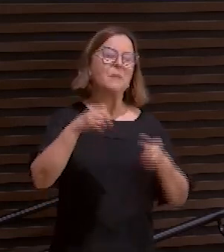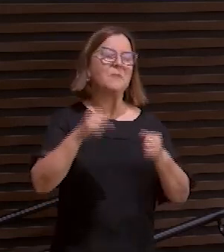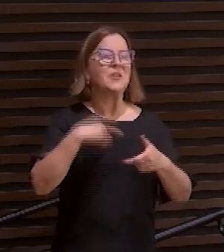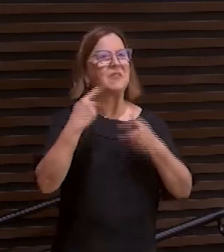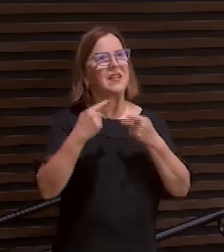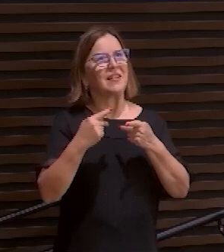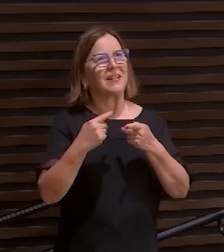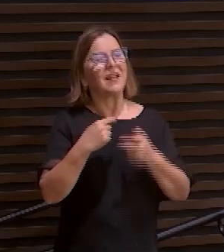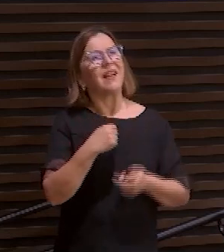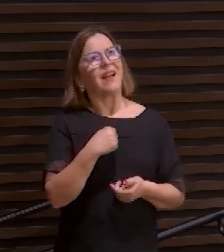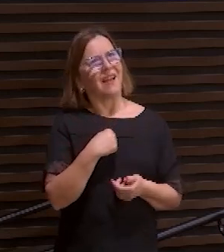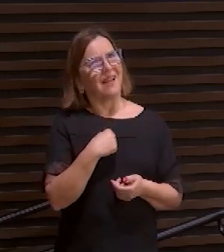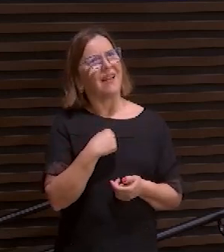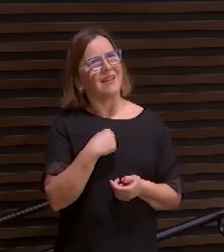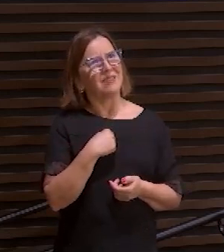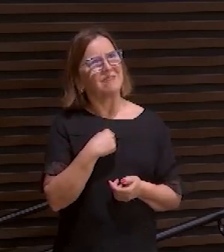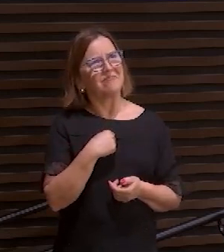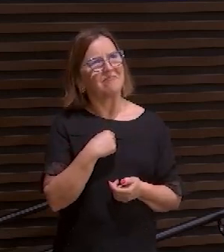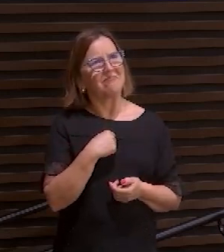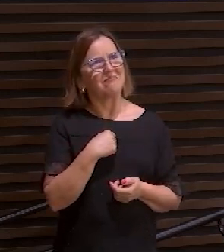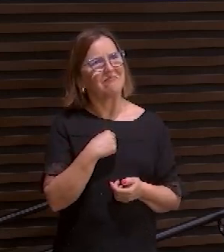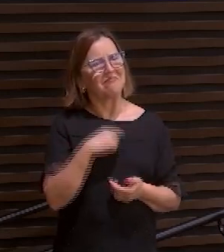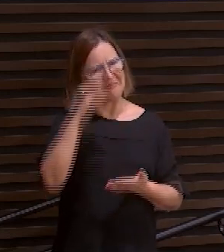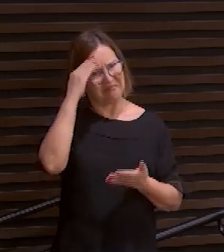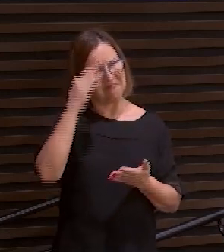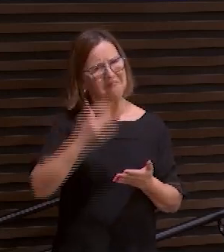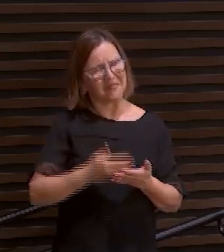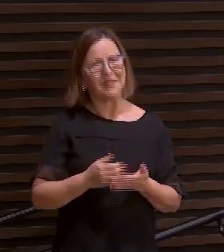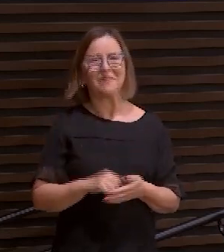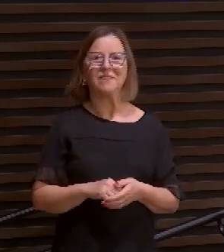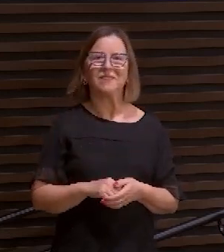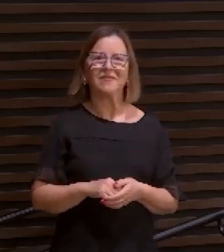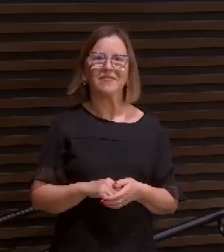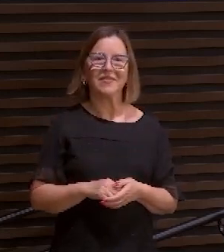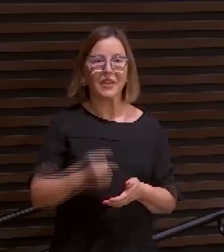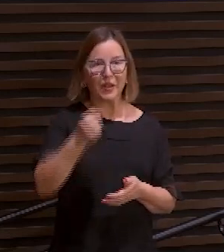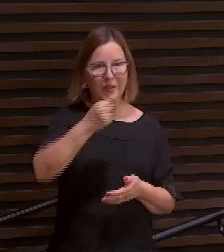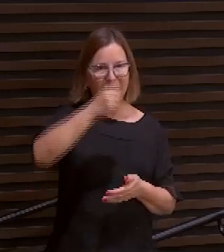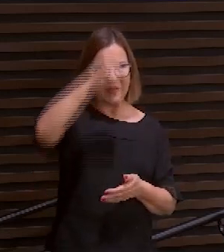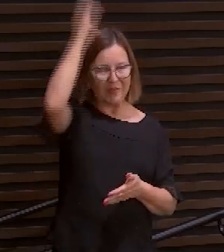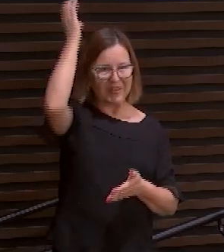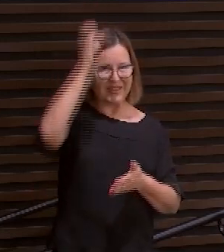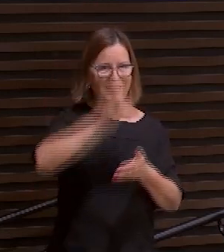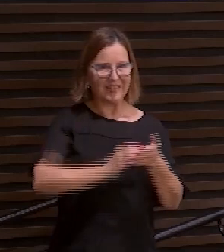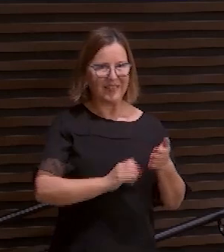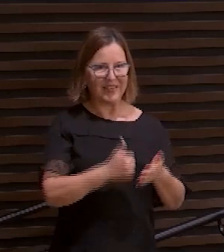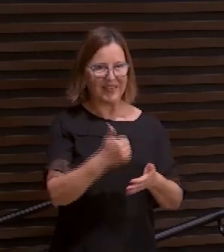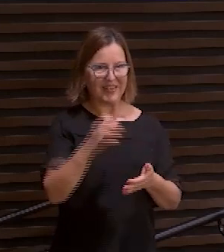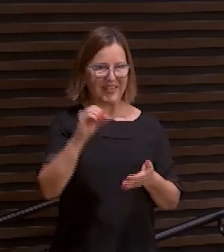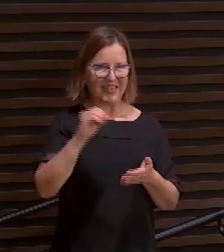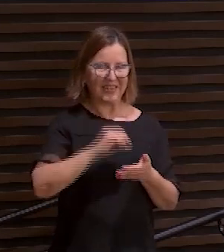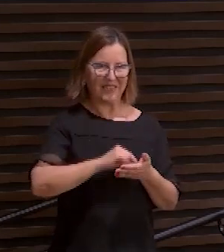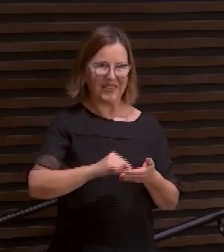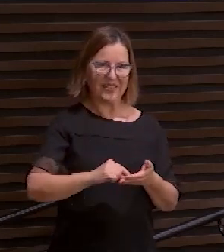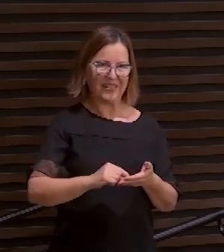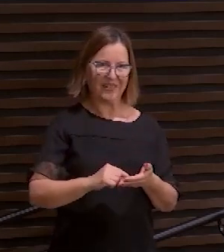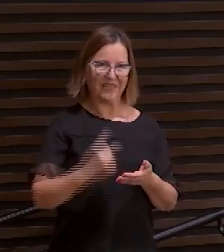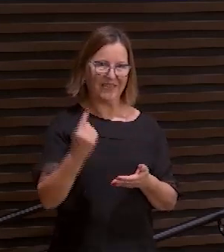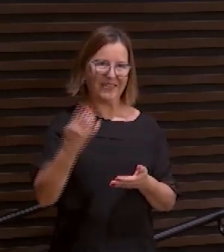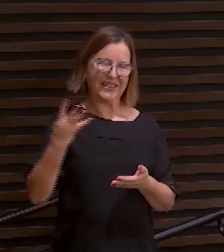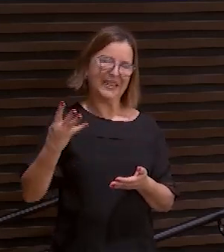puxa, isso aqui faz sentido. Romanos capítulo 10, verso 14. Ele